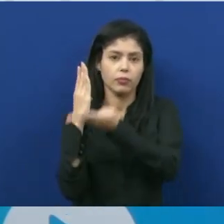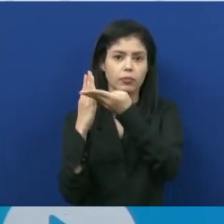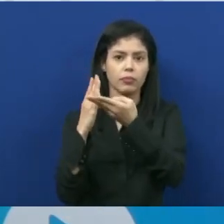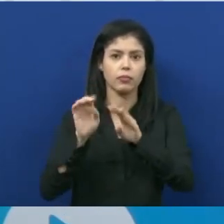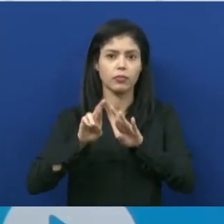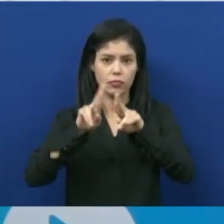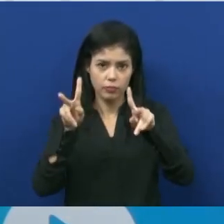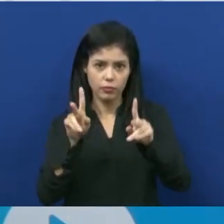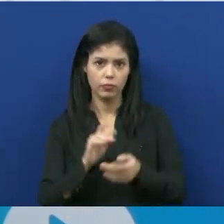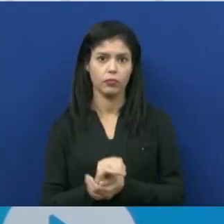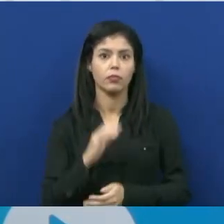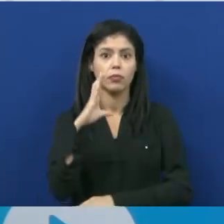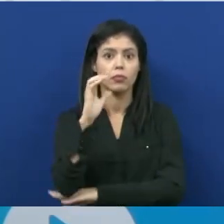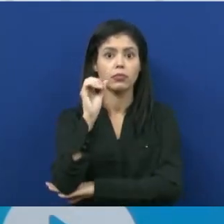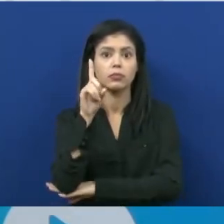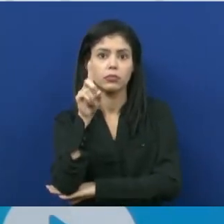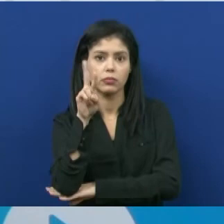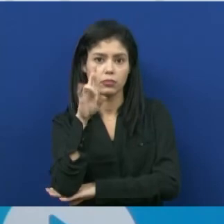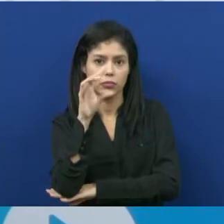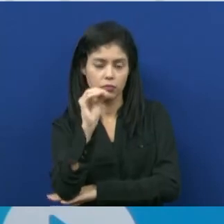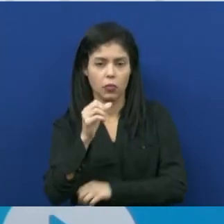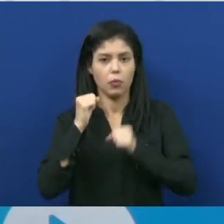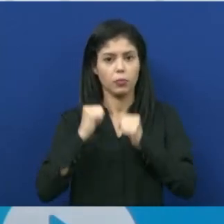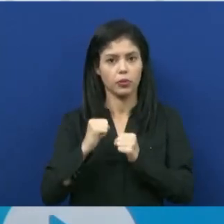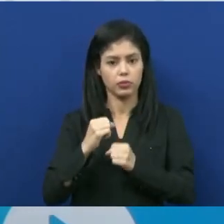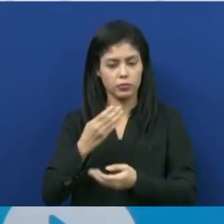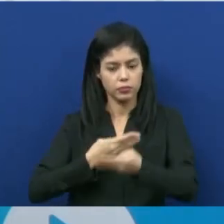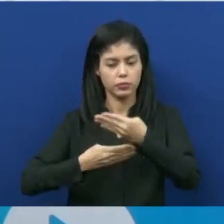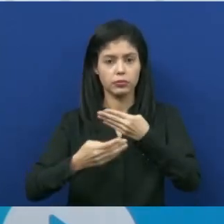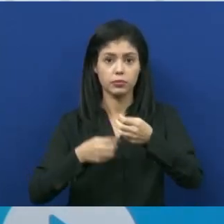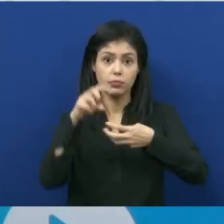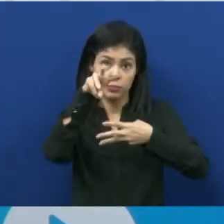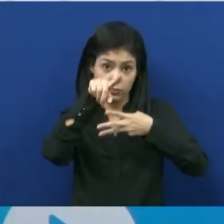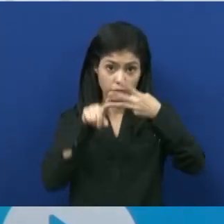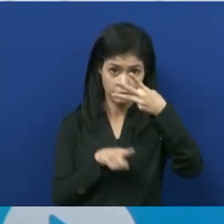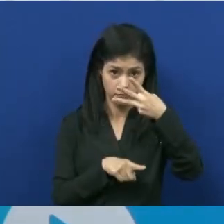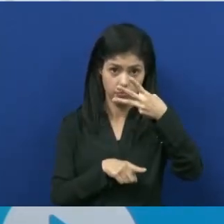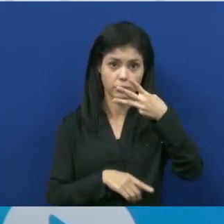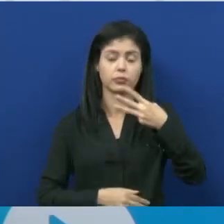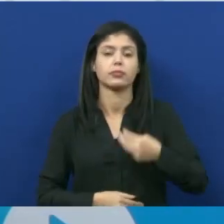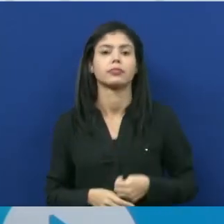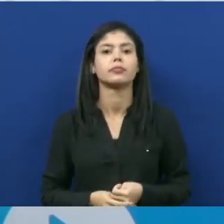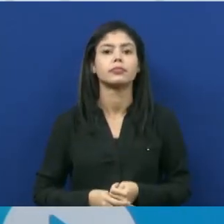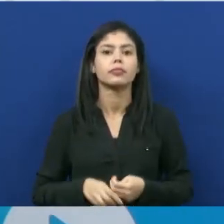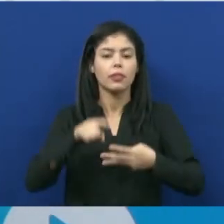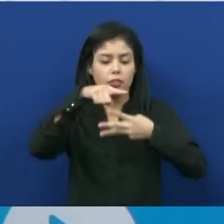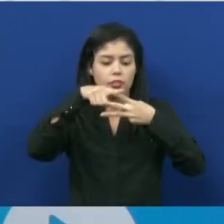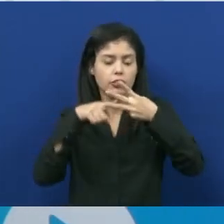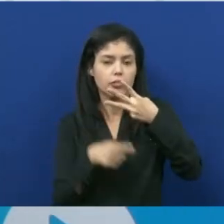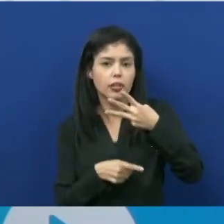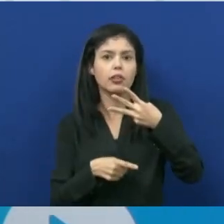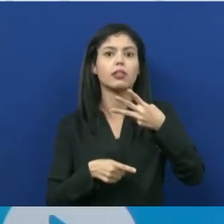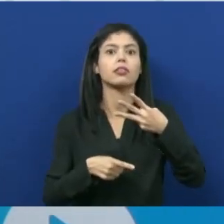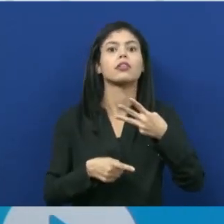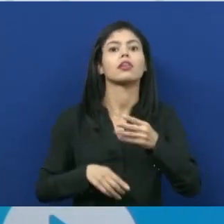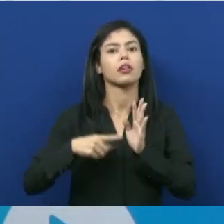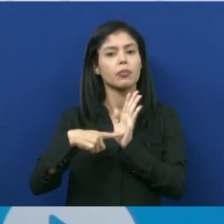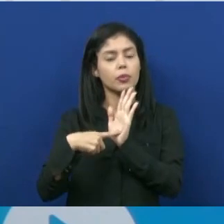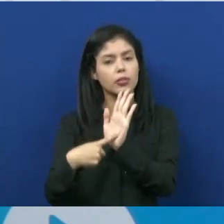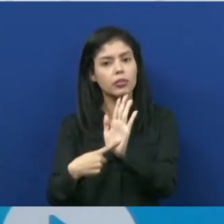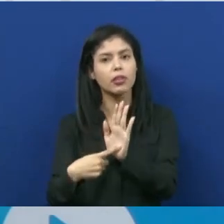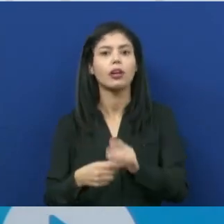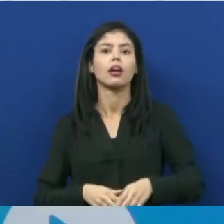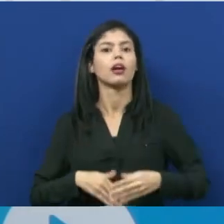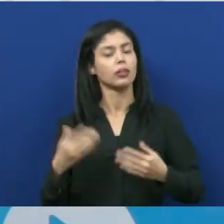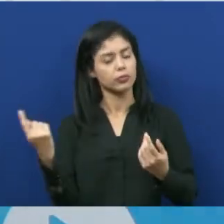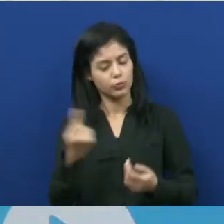calor, ele pode ser transferido de três maneiras distintas. E é sobre essas três maneiras distintas que vai ser